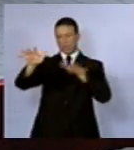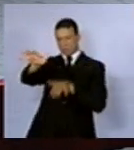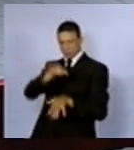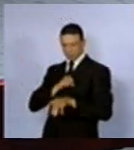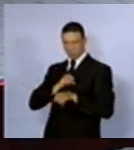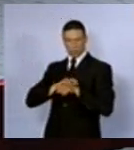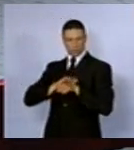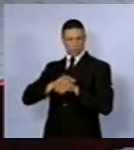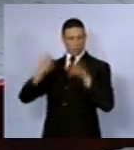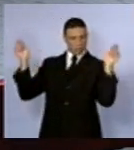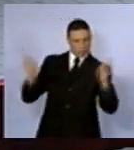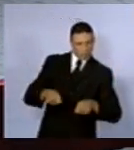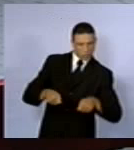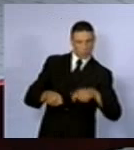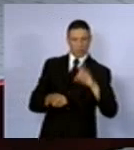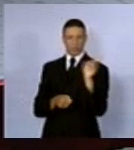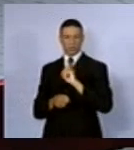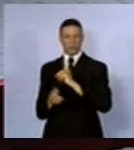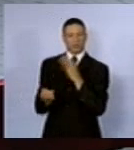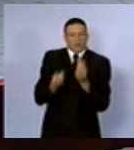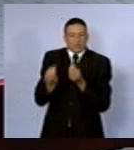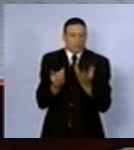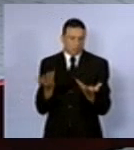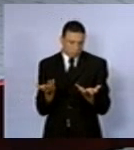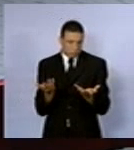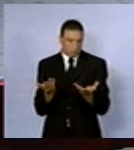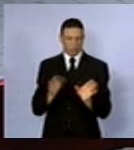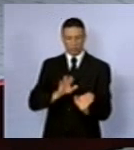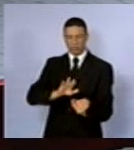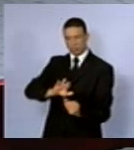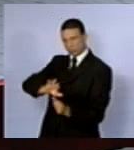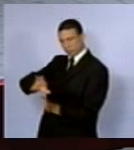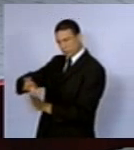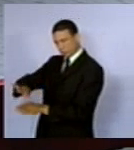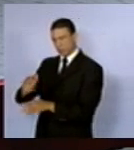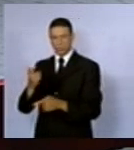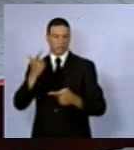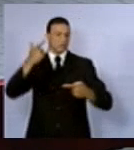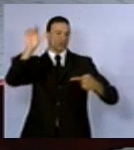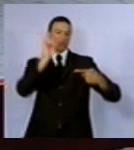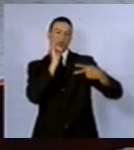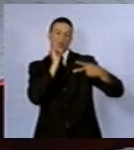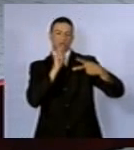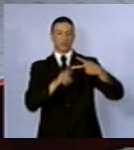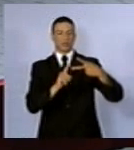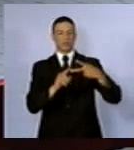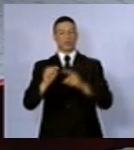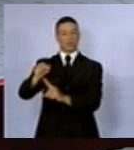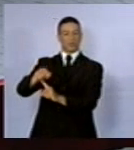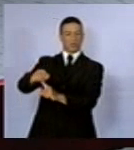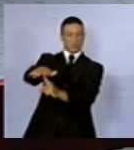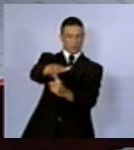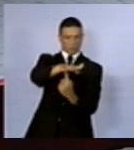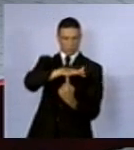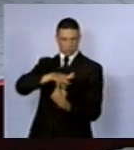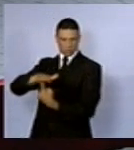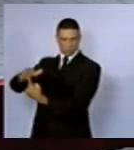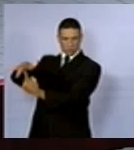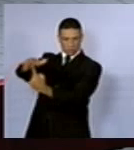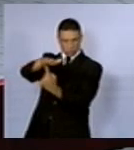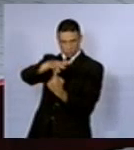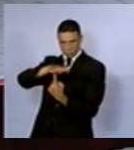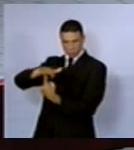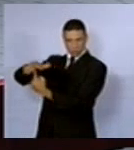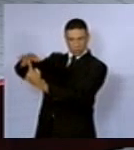não? Uma outra questão que não podemos deixar de reconhecer, o meio ambiente. A linha é uma